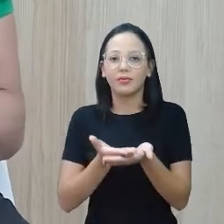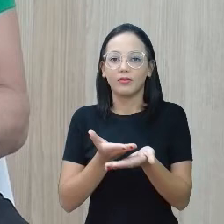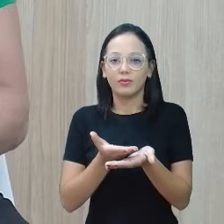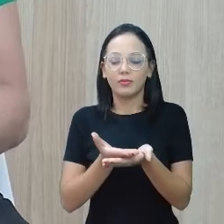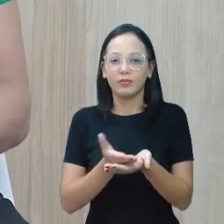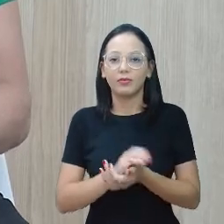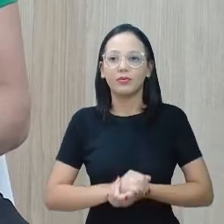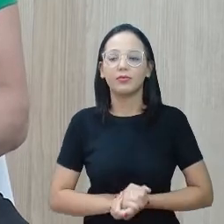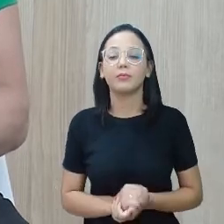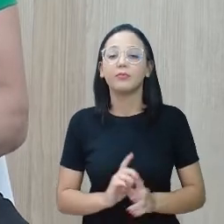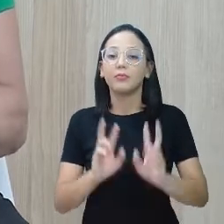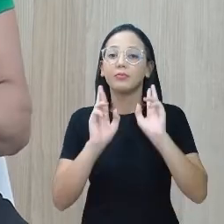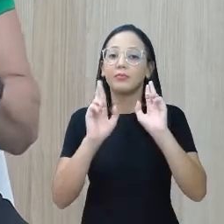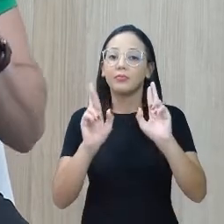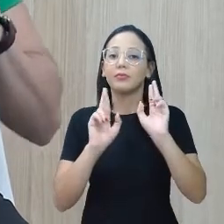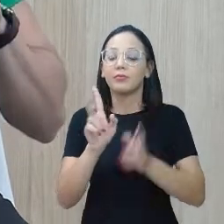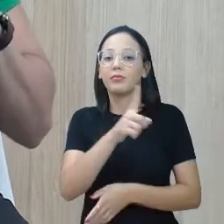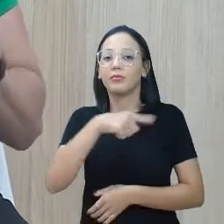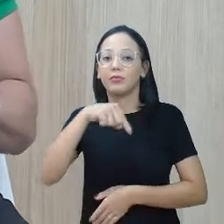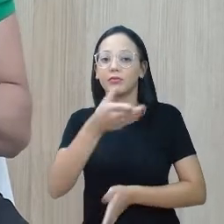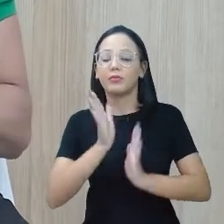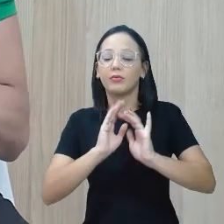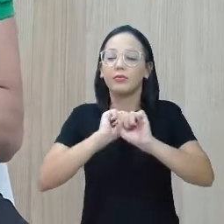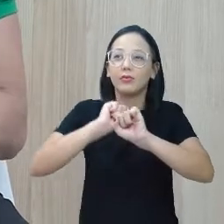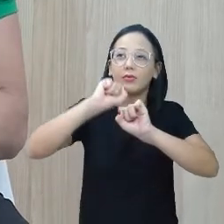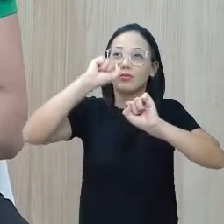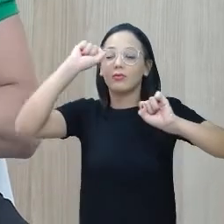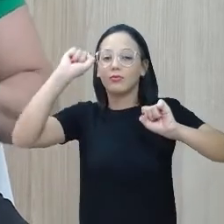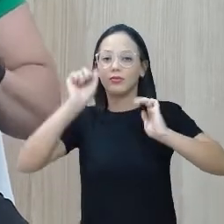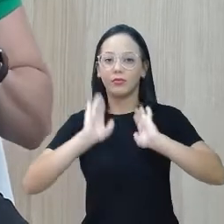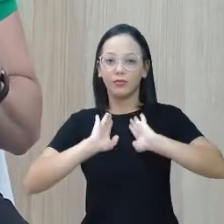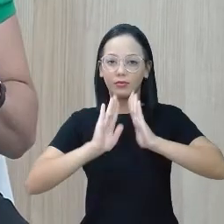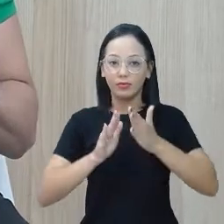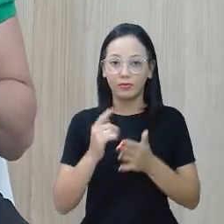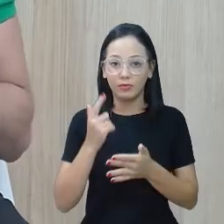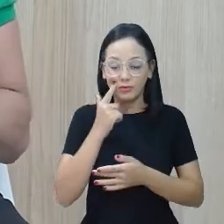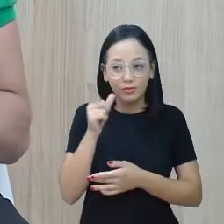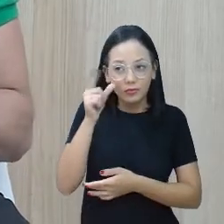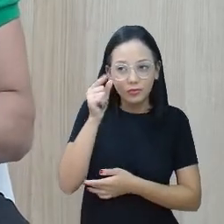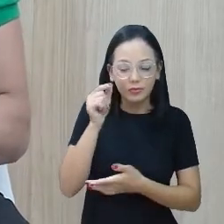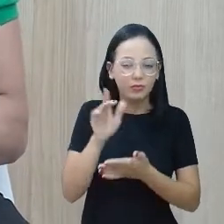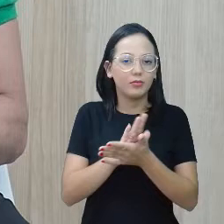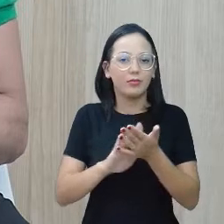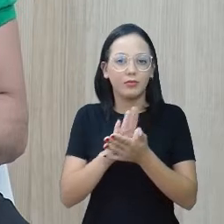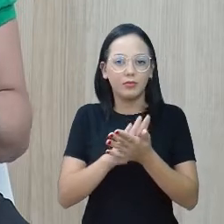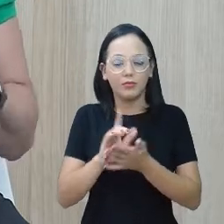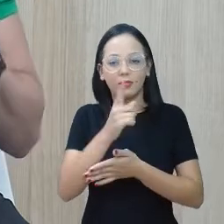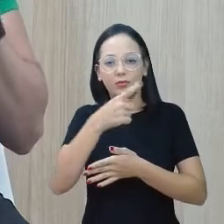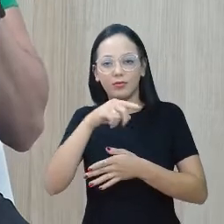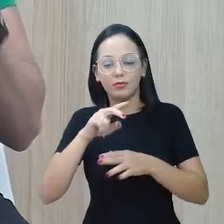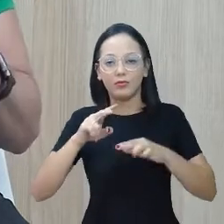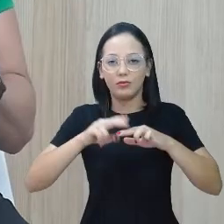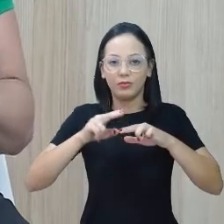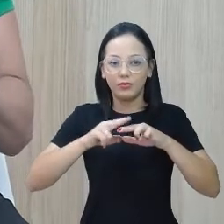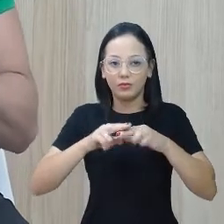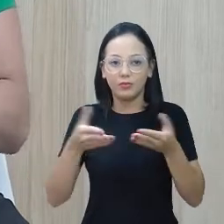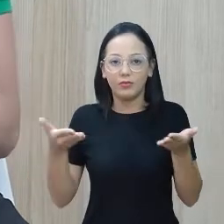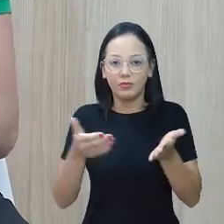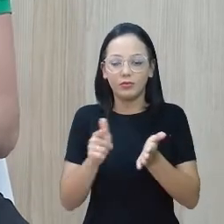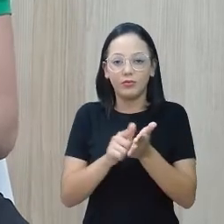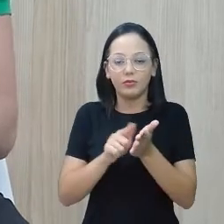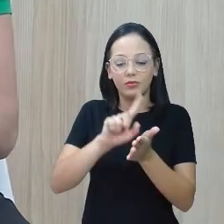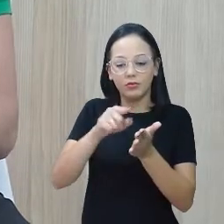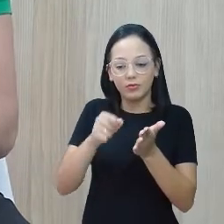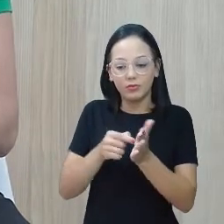aula. Espero que todos já estejam acordados, zero sono, todos sentadinhos, com um caderno na mão